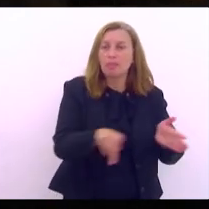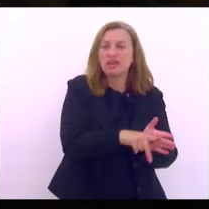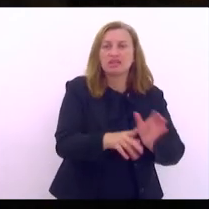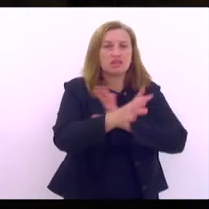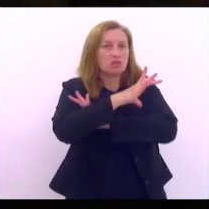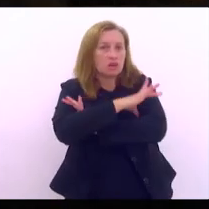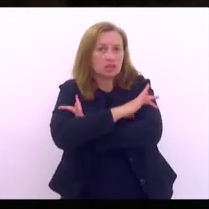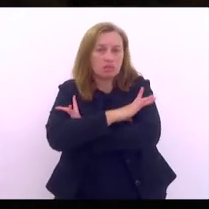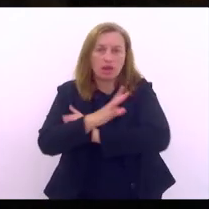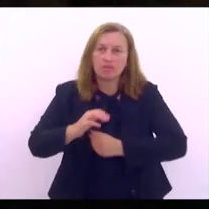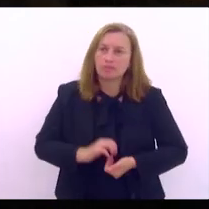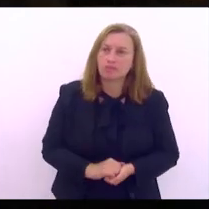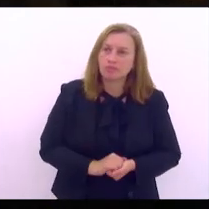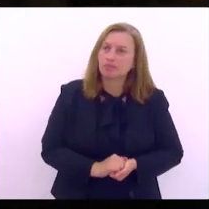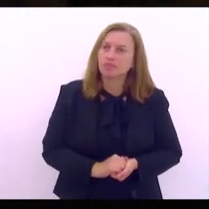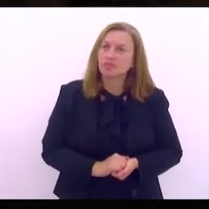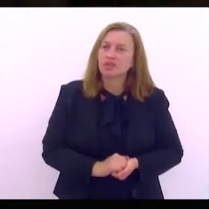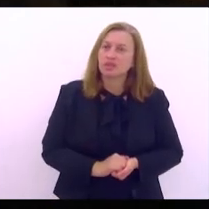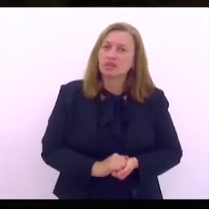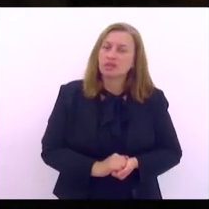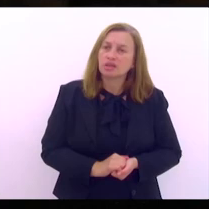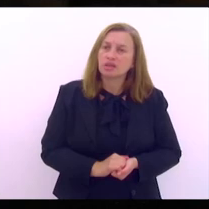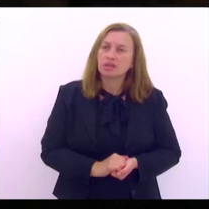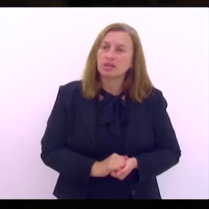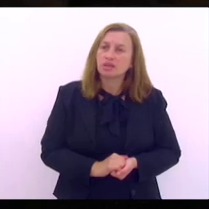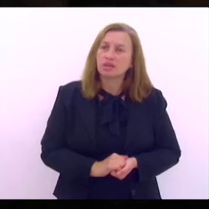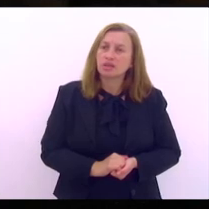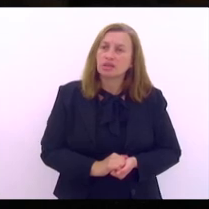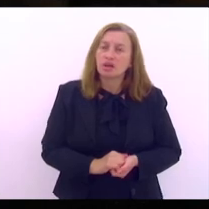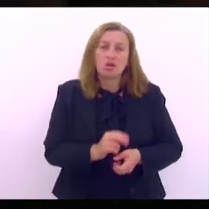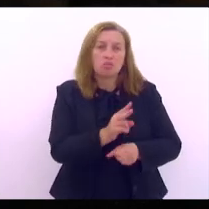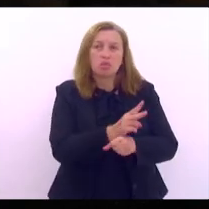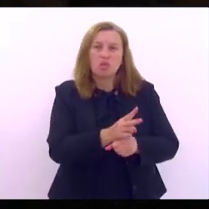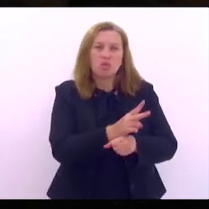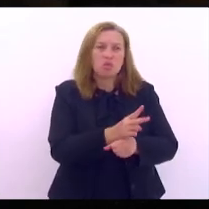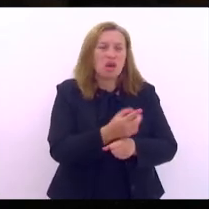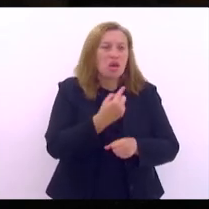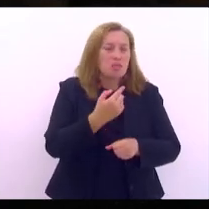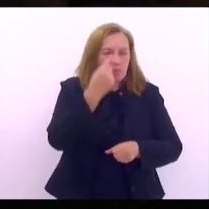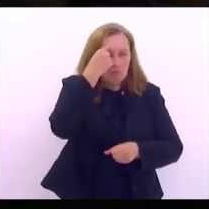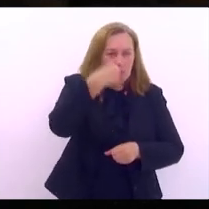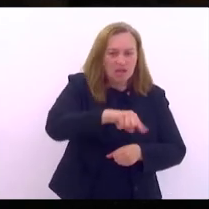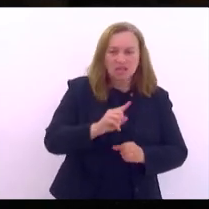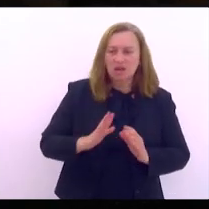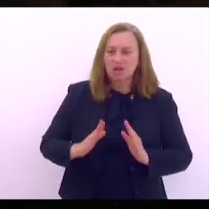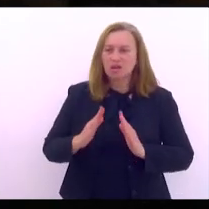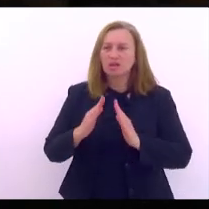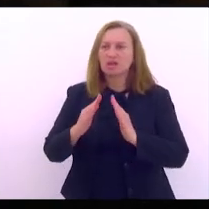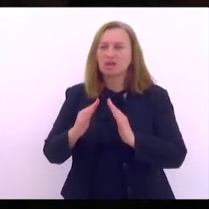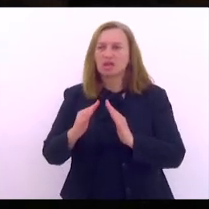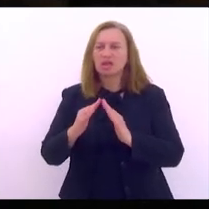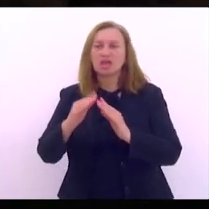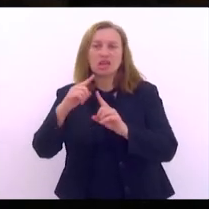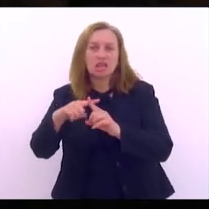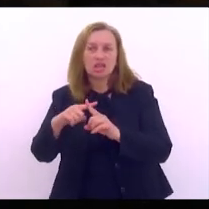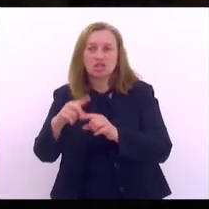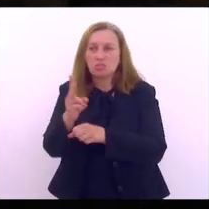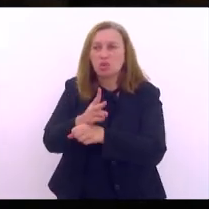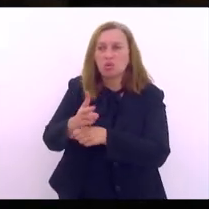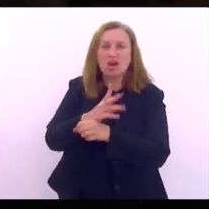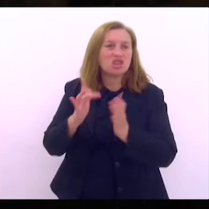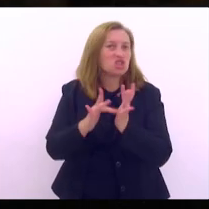candomblé, instala a procurar uma igreja para procurar Jesus, ou o que seja, esse tipo de